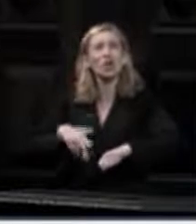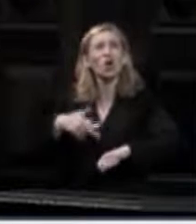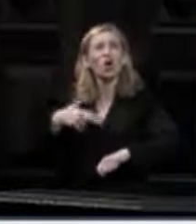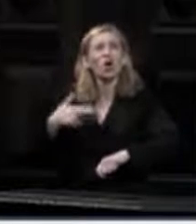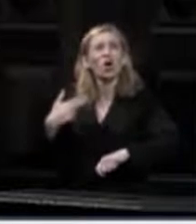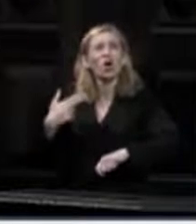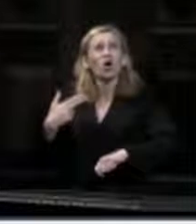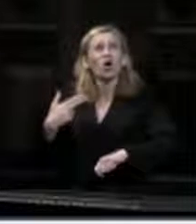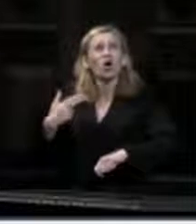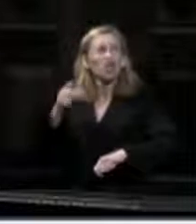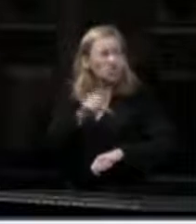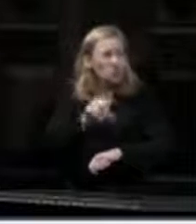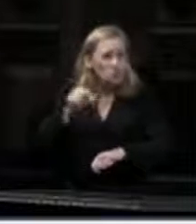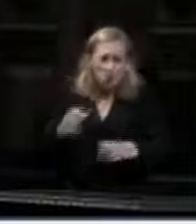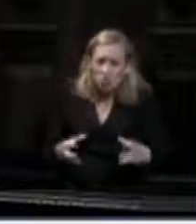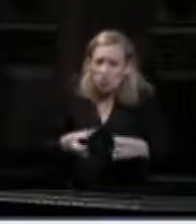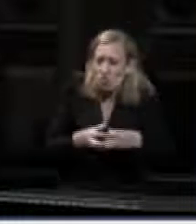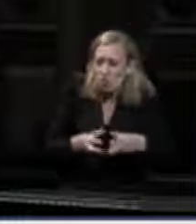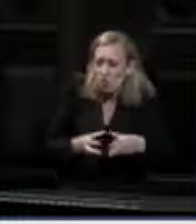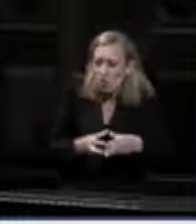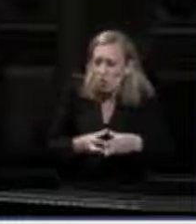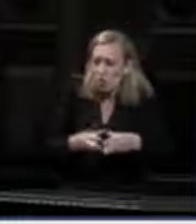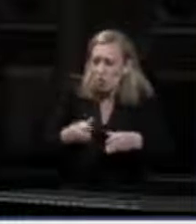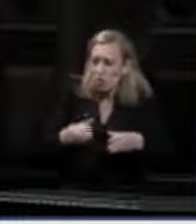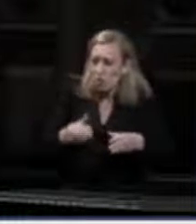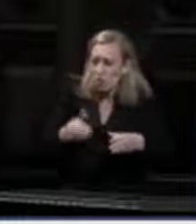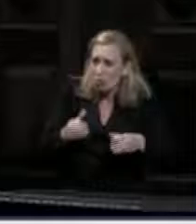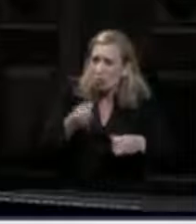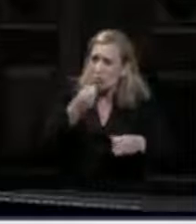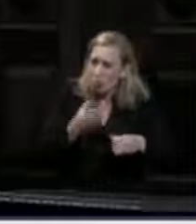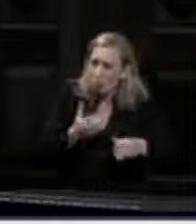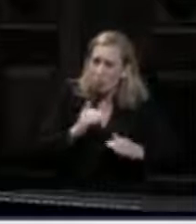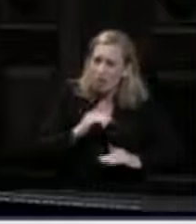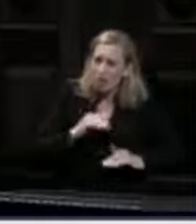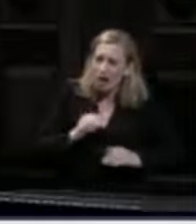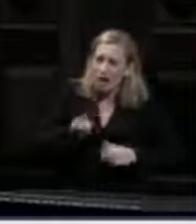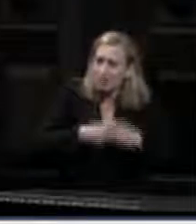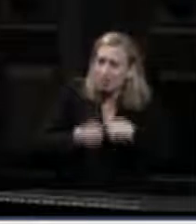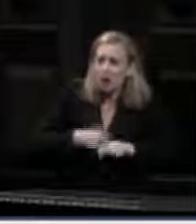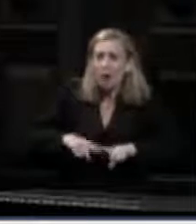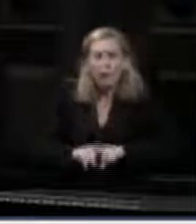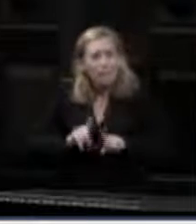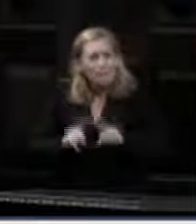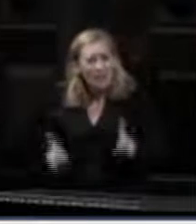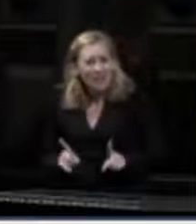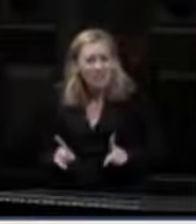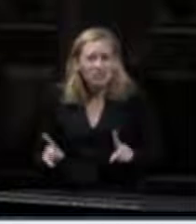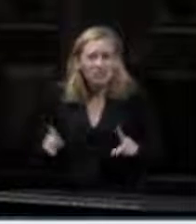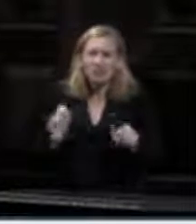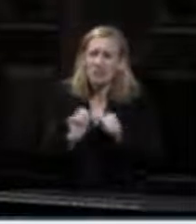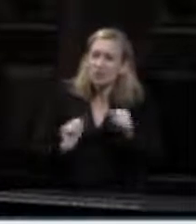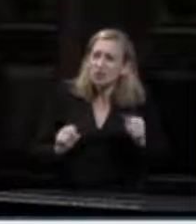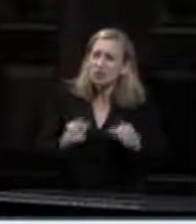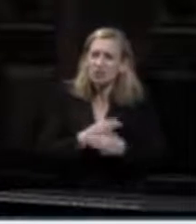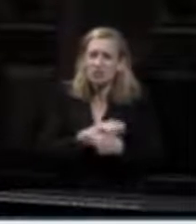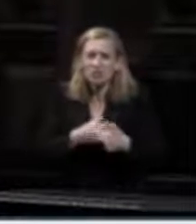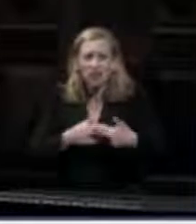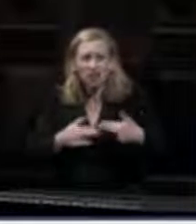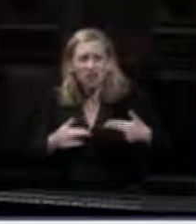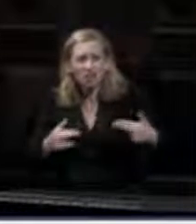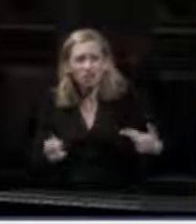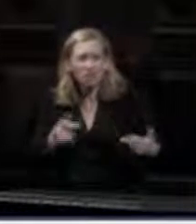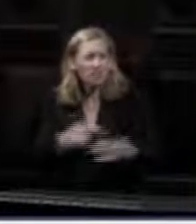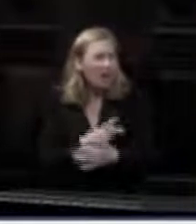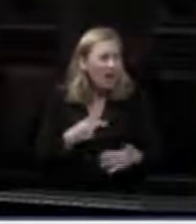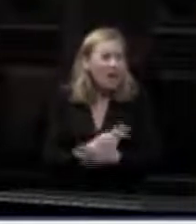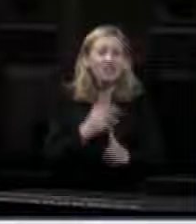para escolher uma equipe eficiente, mas ele vem fazendo muitas trapalhadas, na verdade.